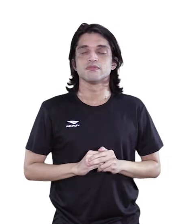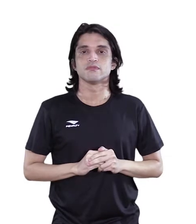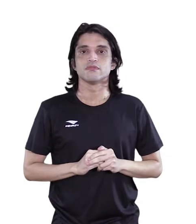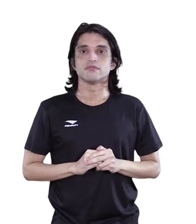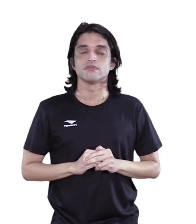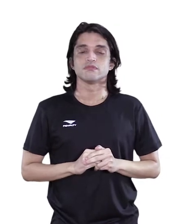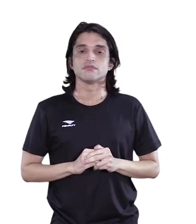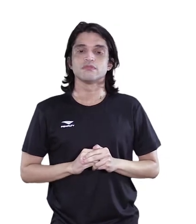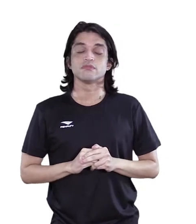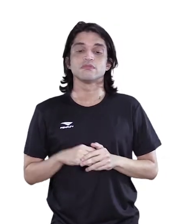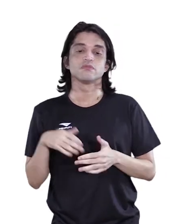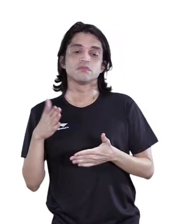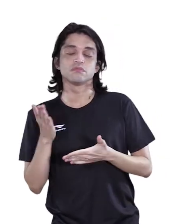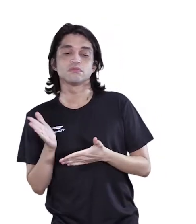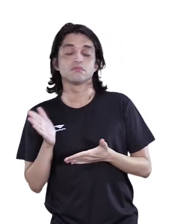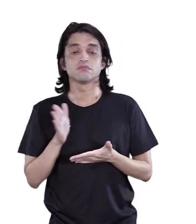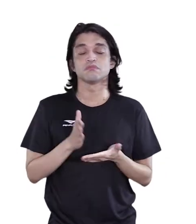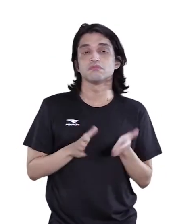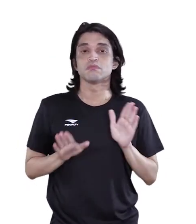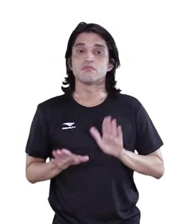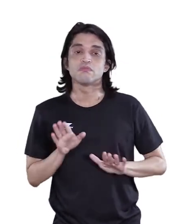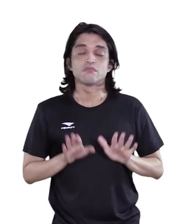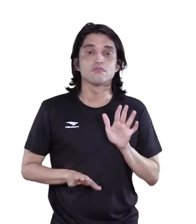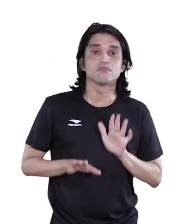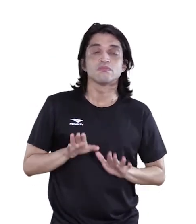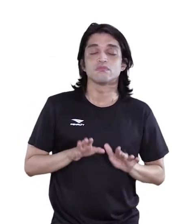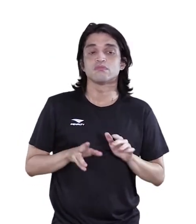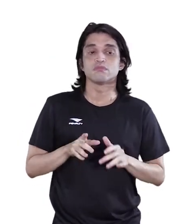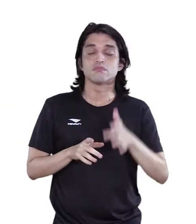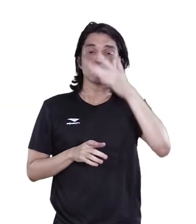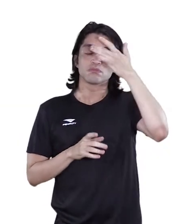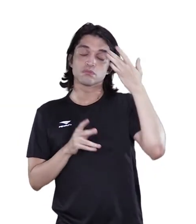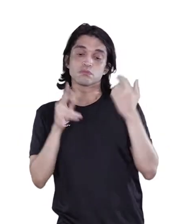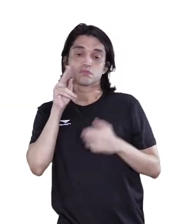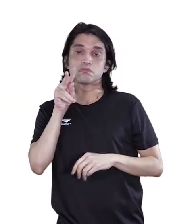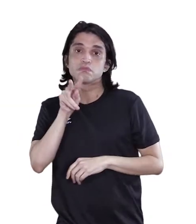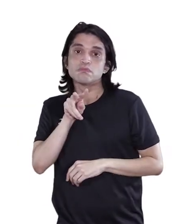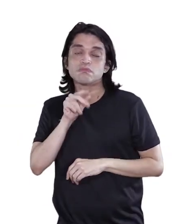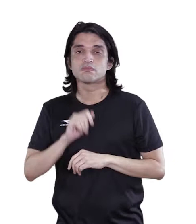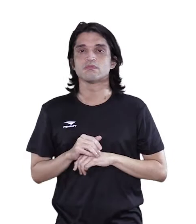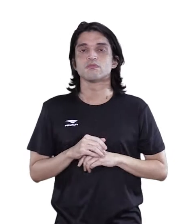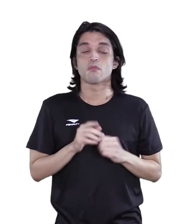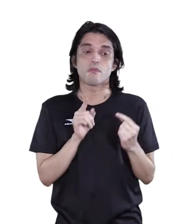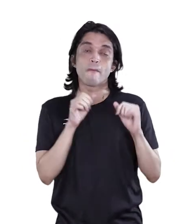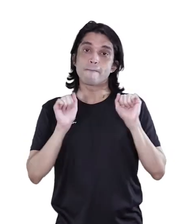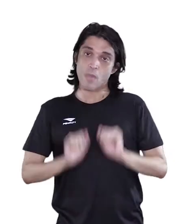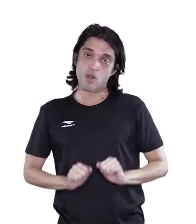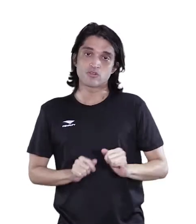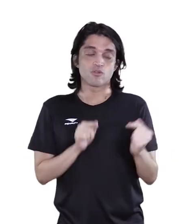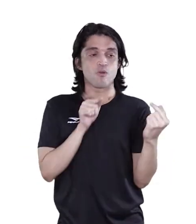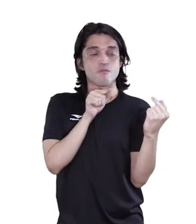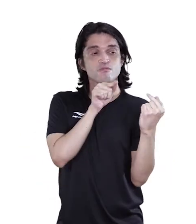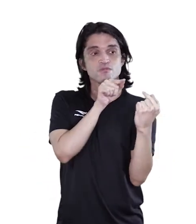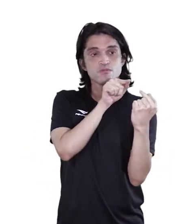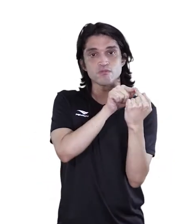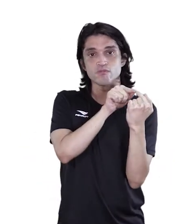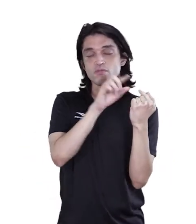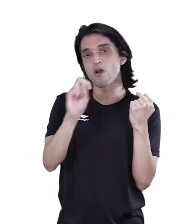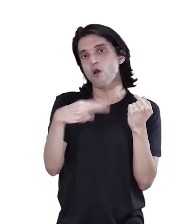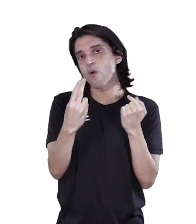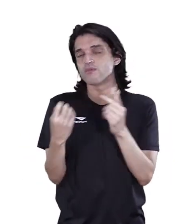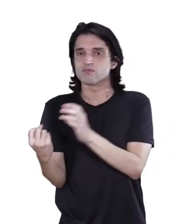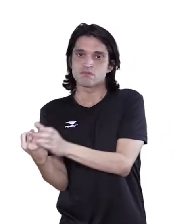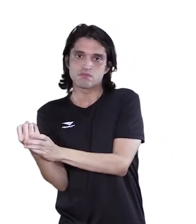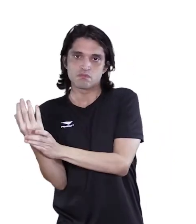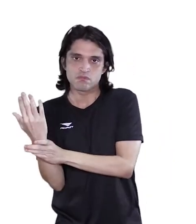Dependendo da perspectiva, do objetivo de quem vai descrever, a descrição pode ser objetiva ou subjetiva.